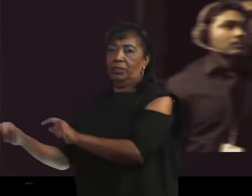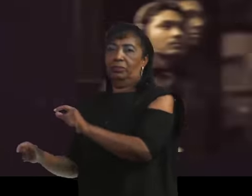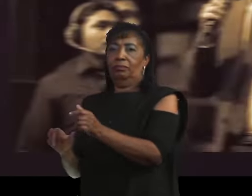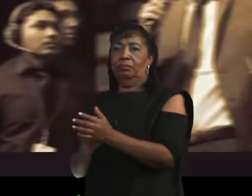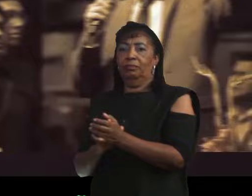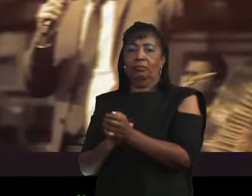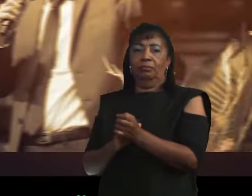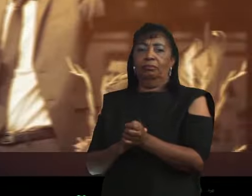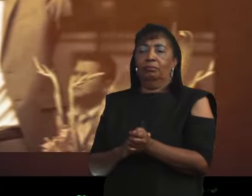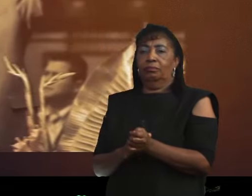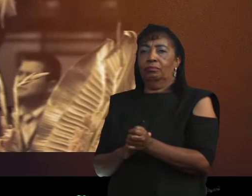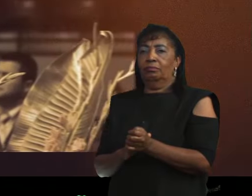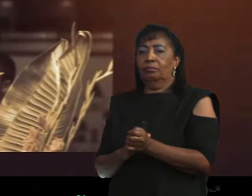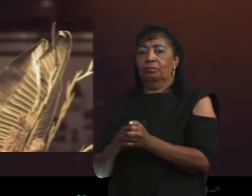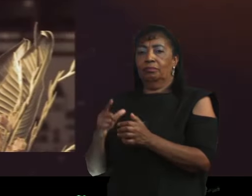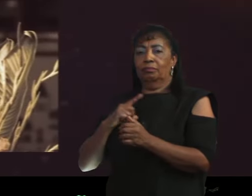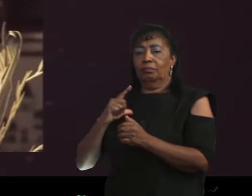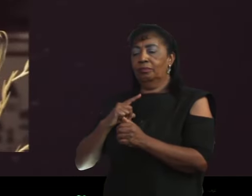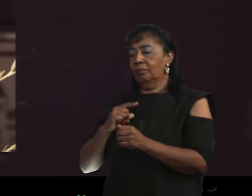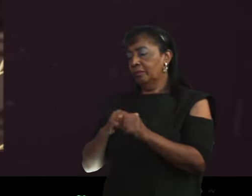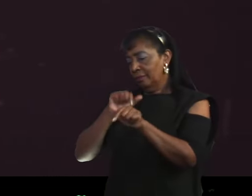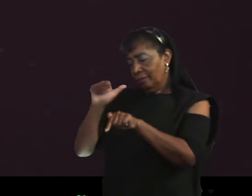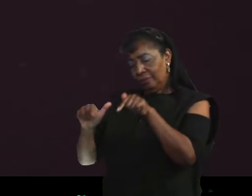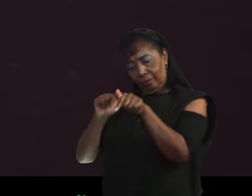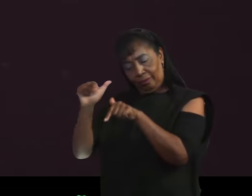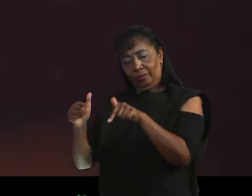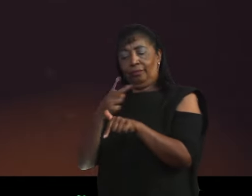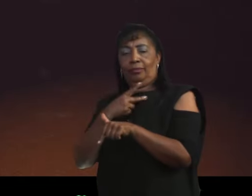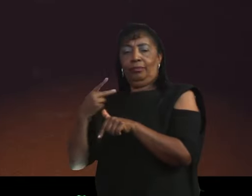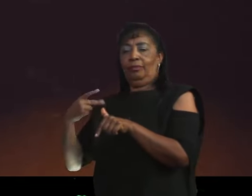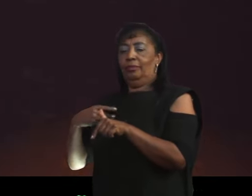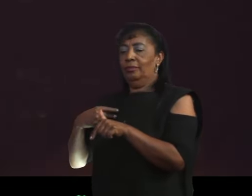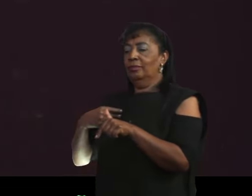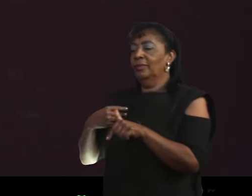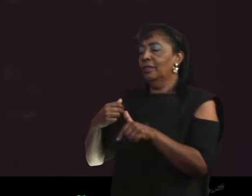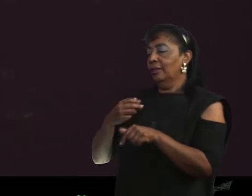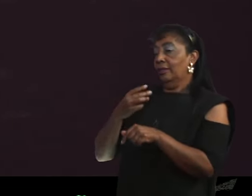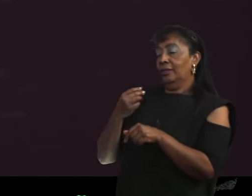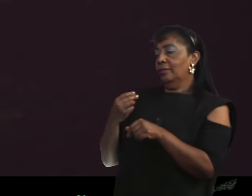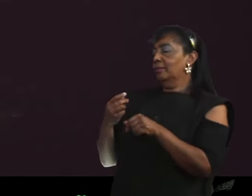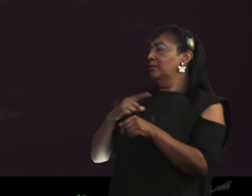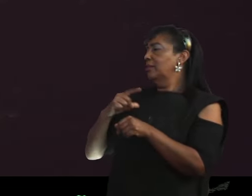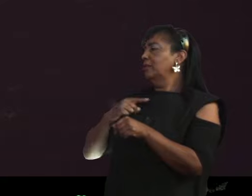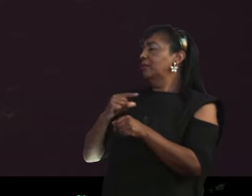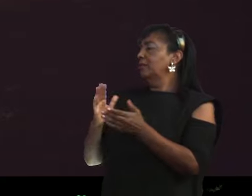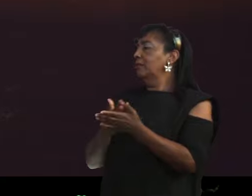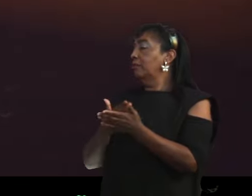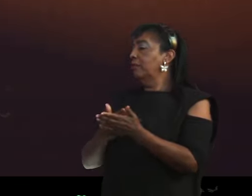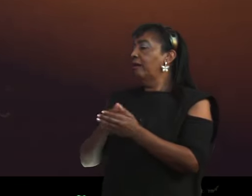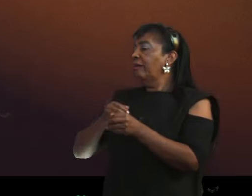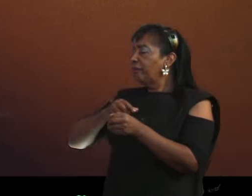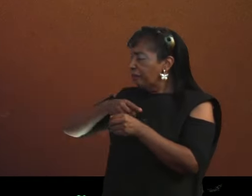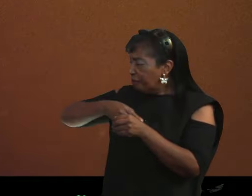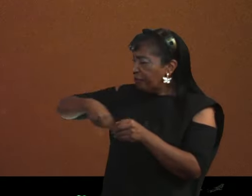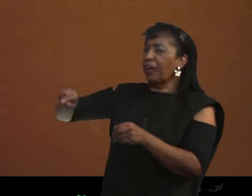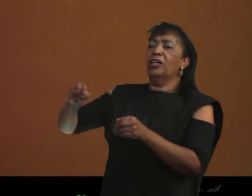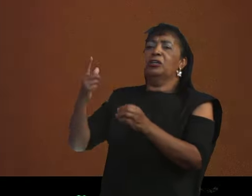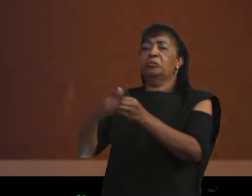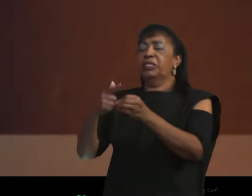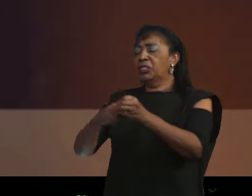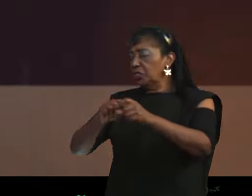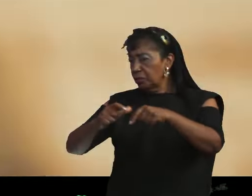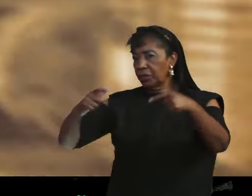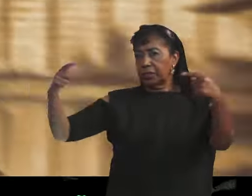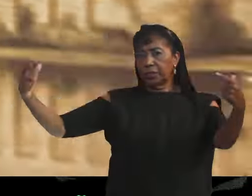mundo além do seu notável trabalho pastoral Mário Vega também autor do livro Vá para a cidade grande oferecendo uma